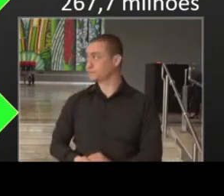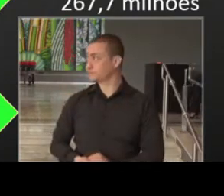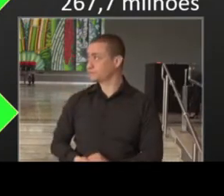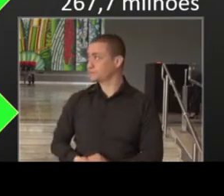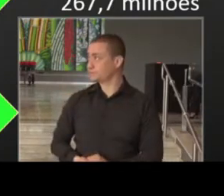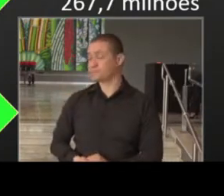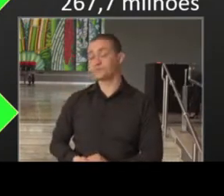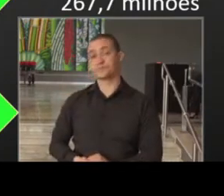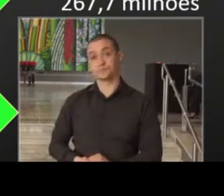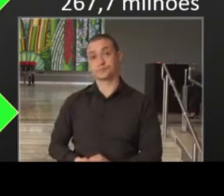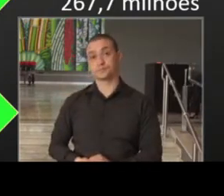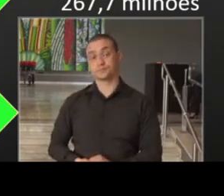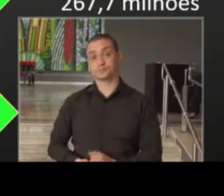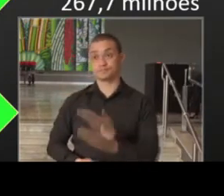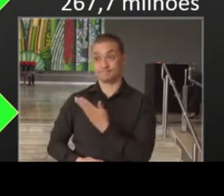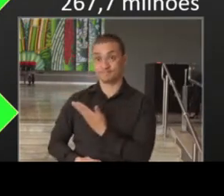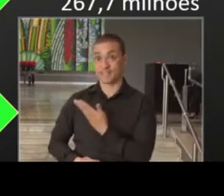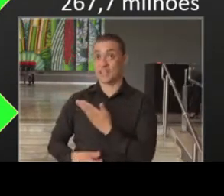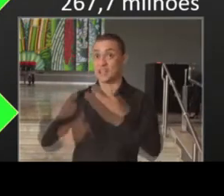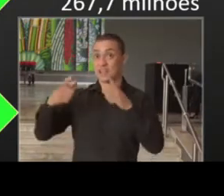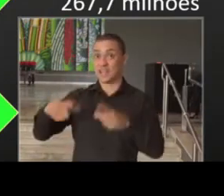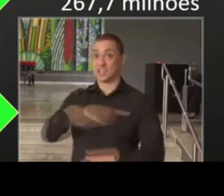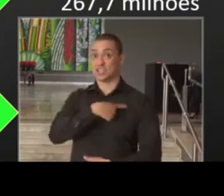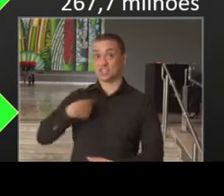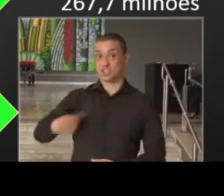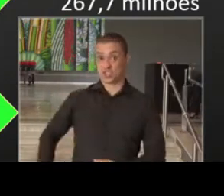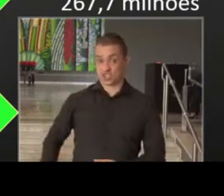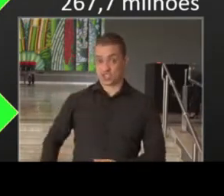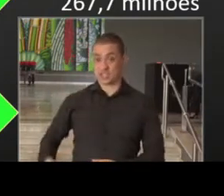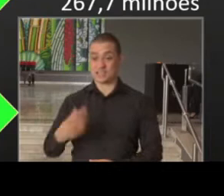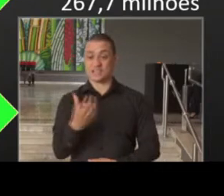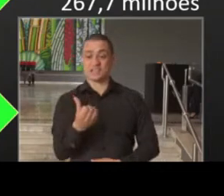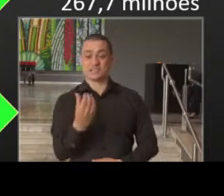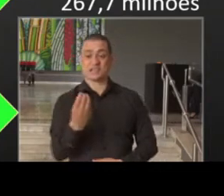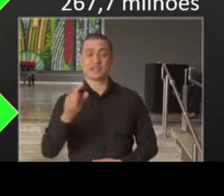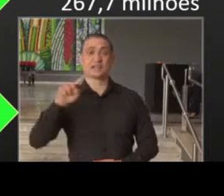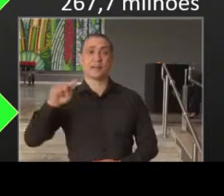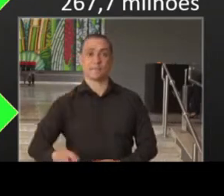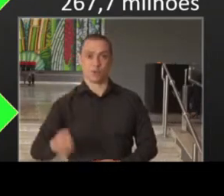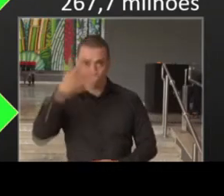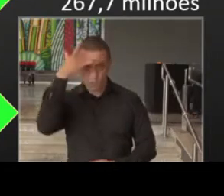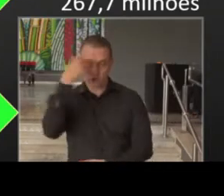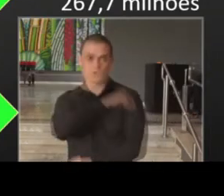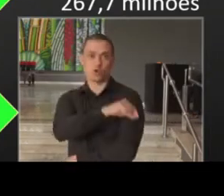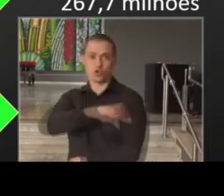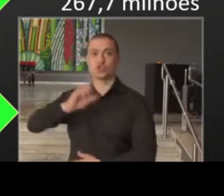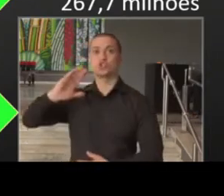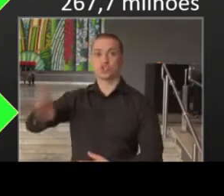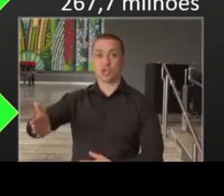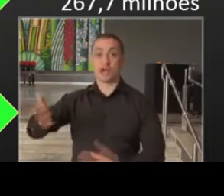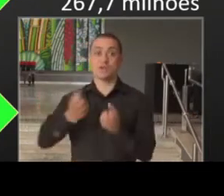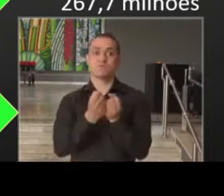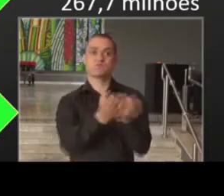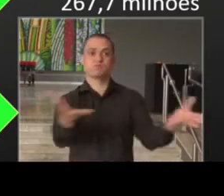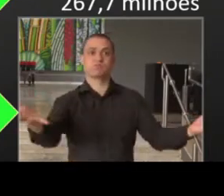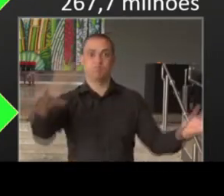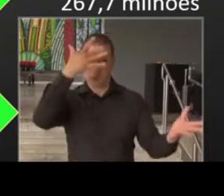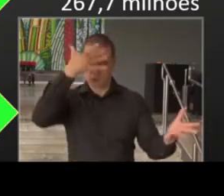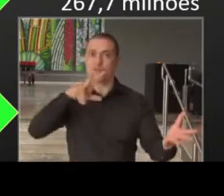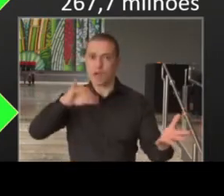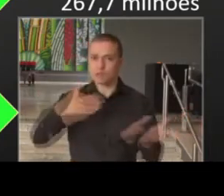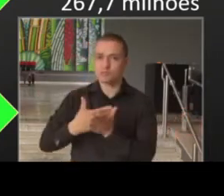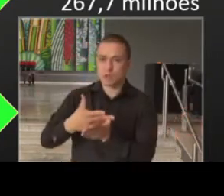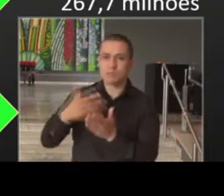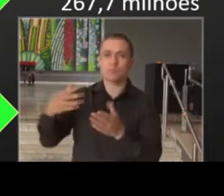imunização. Na China, 60 mil já foram vacinados e a vacinação em massa está em andamento,